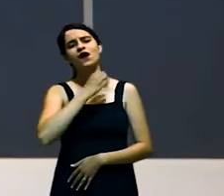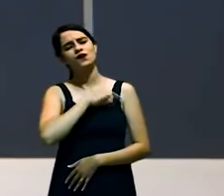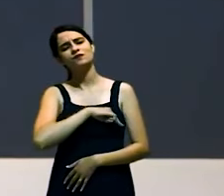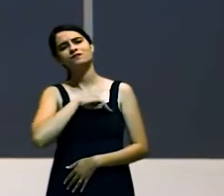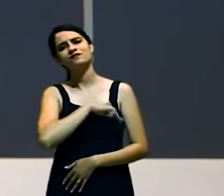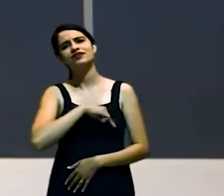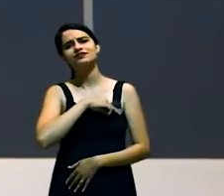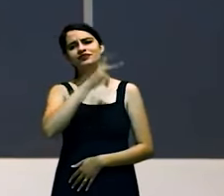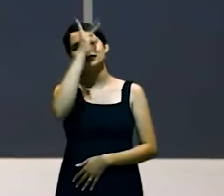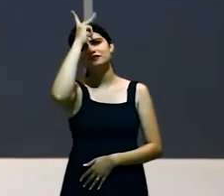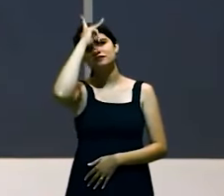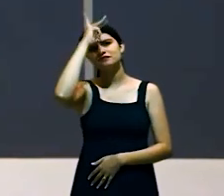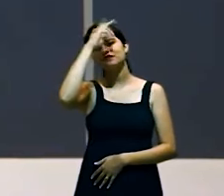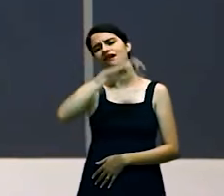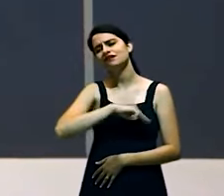o Peru.